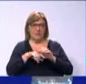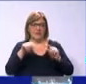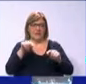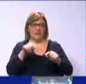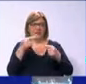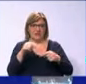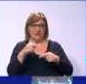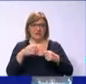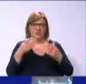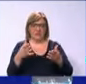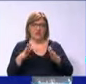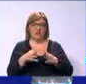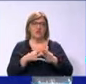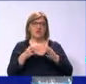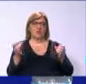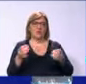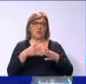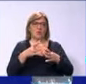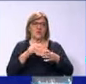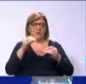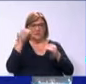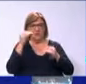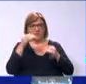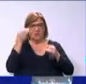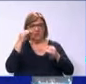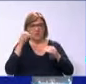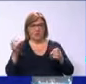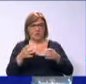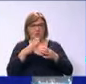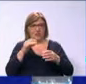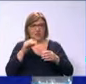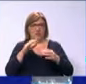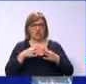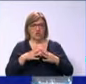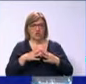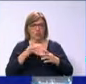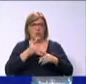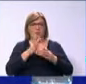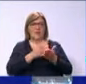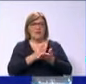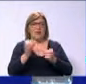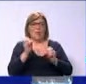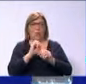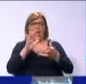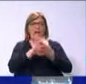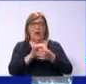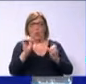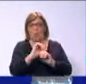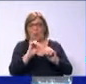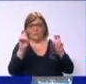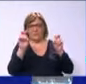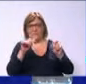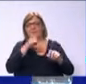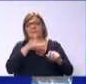tínhamos aqui era a estrutura controle encontrou o treinador eo treinador contra a estrutura porque não estavam alinhados e não estavam casados como era o